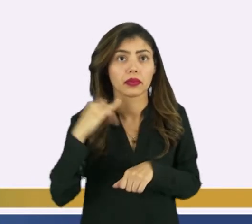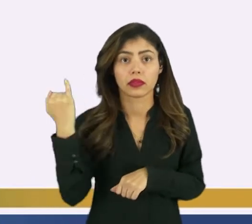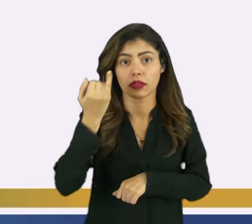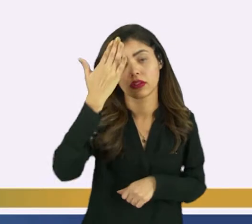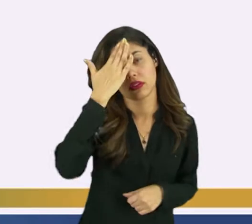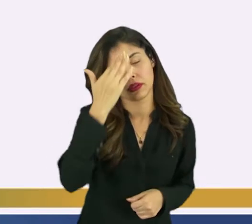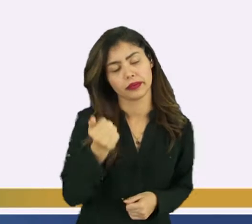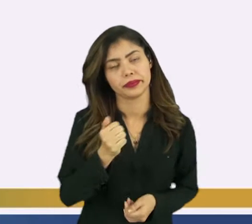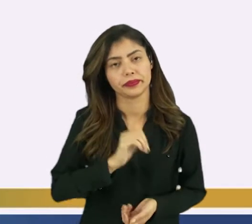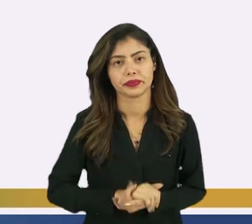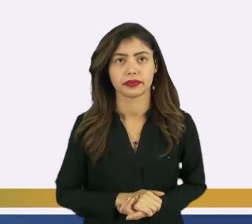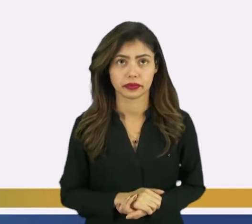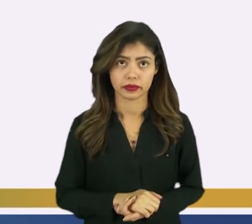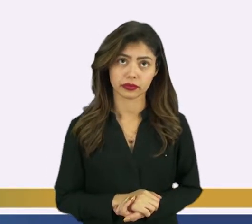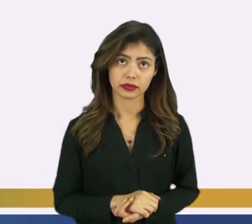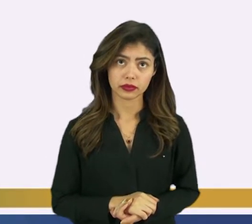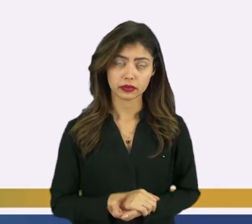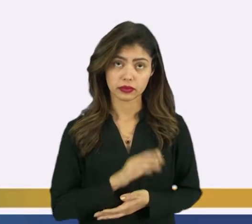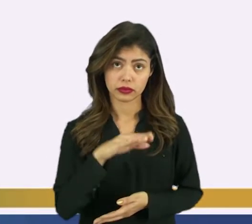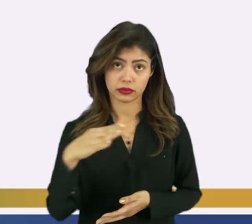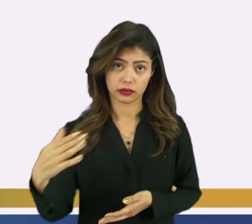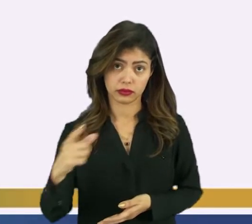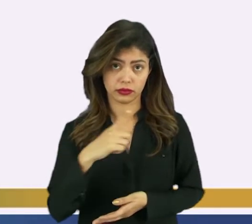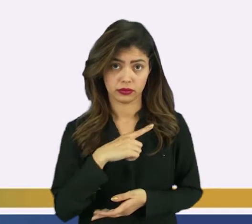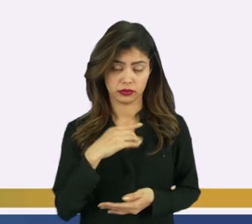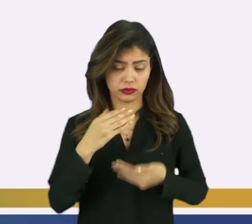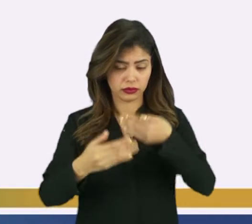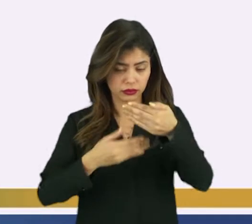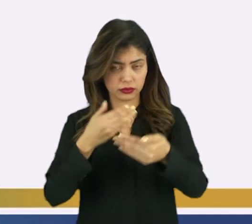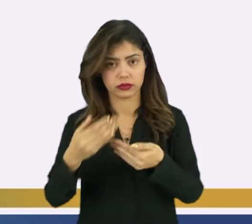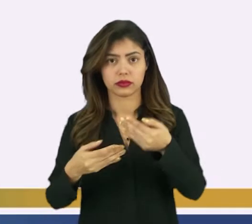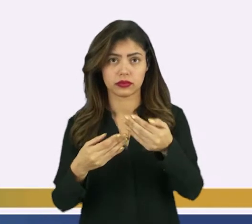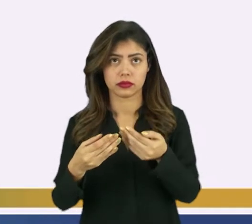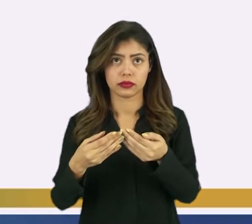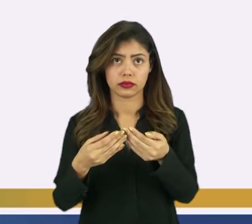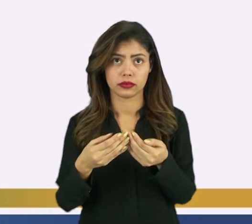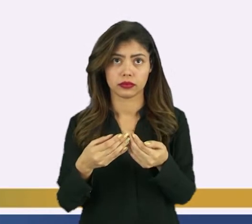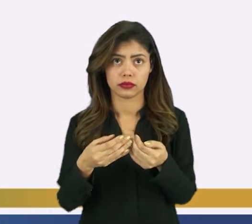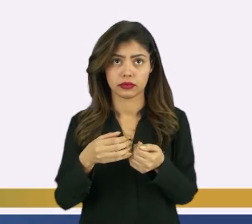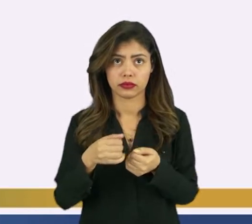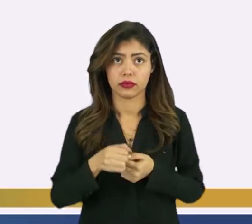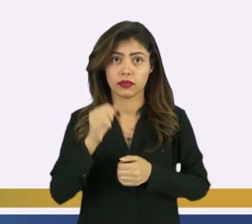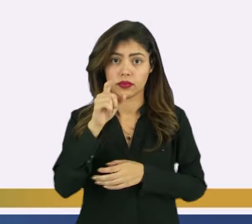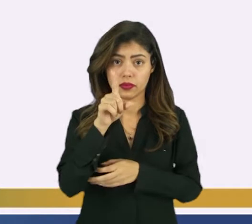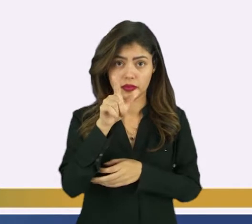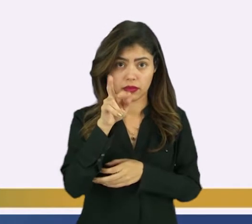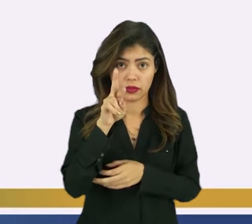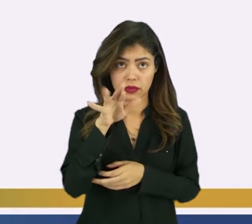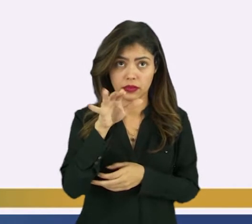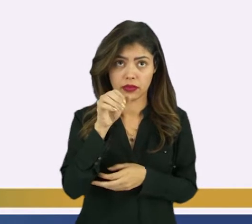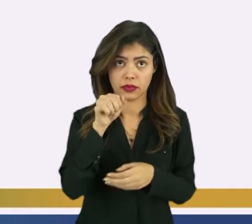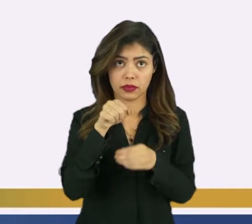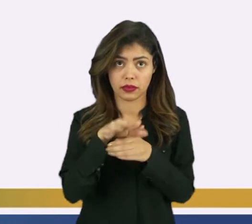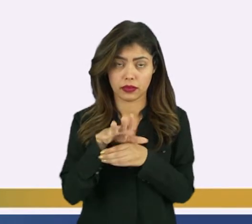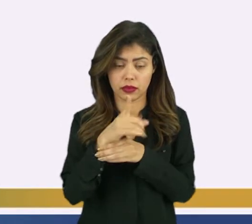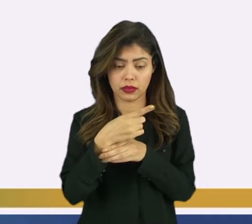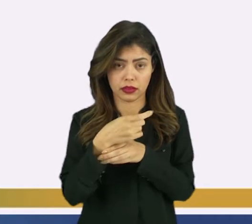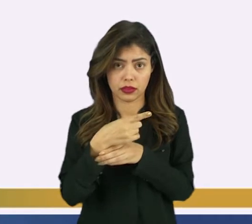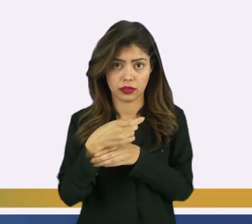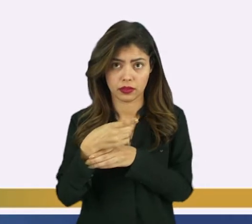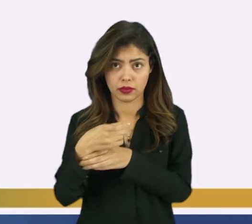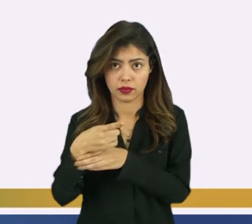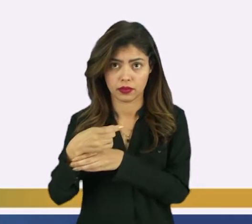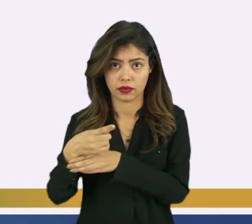que é importante sobre a digestão, que quando ele tem o processo de excretar a sua larva, né, quando ele está na forma de